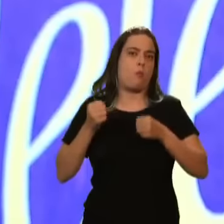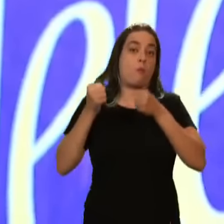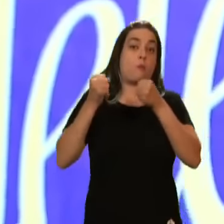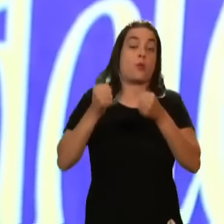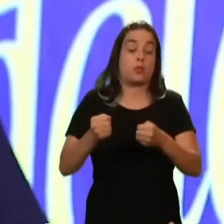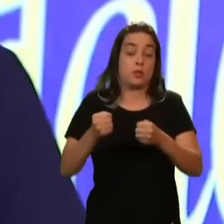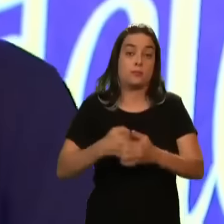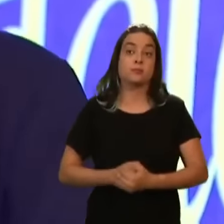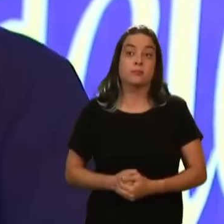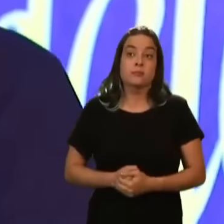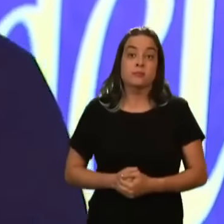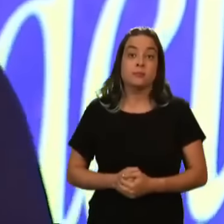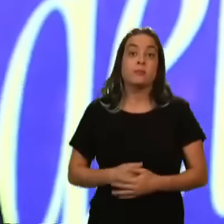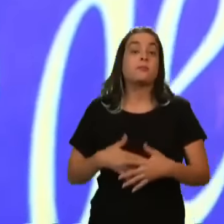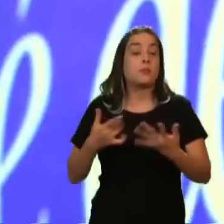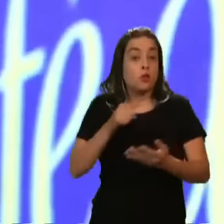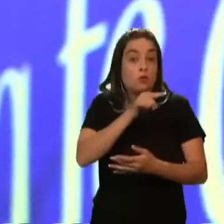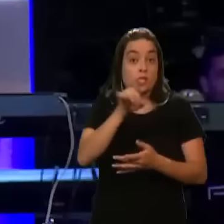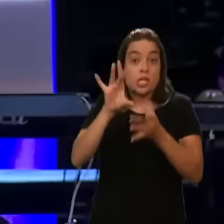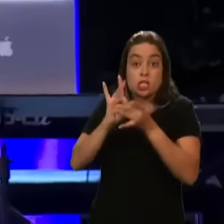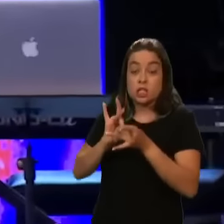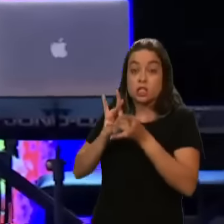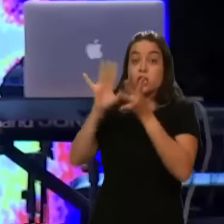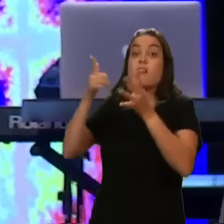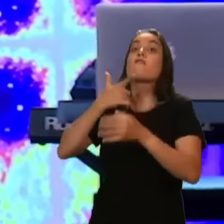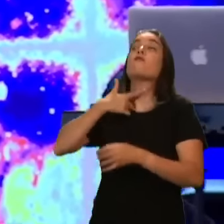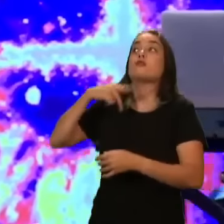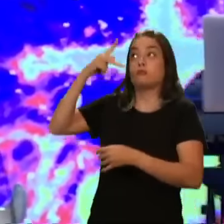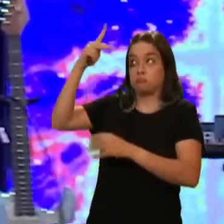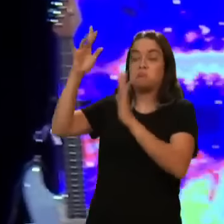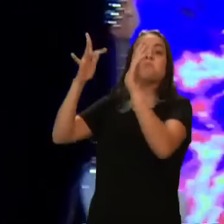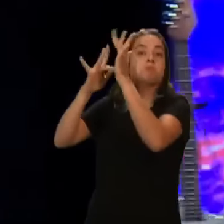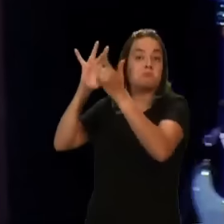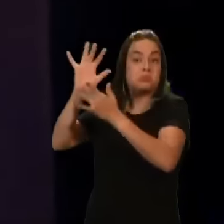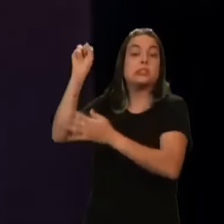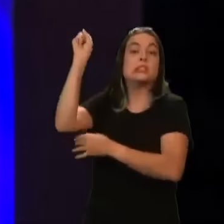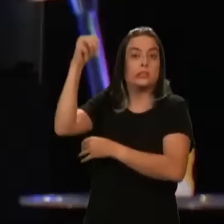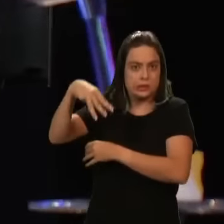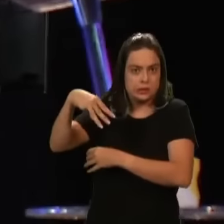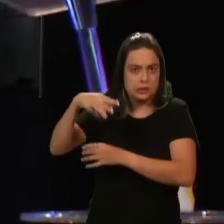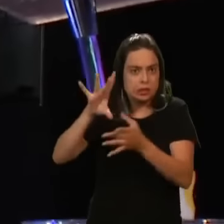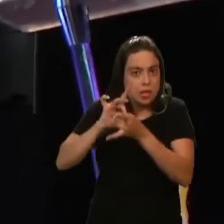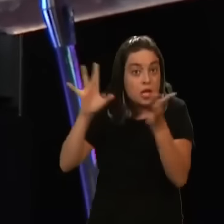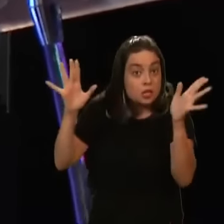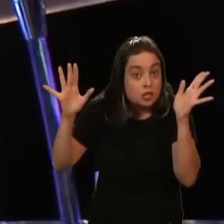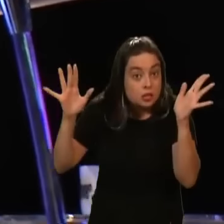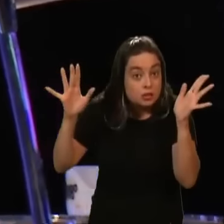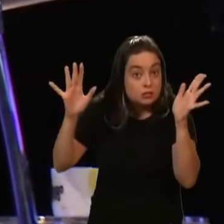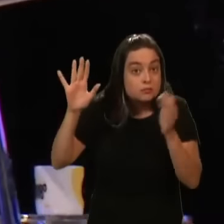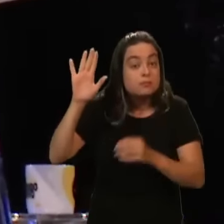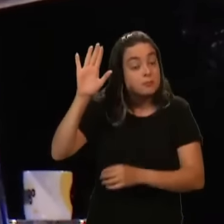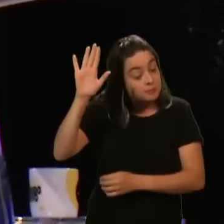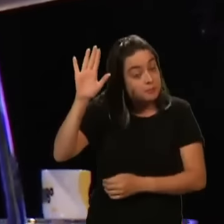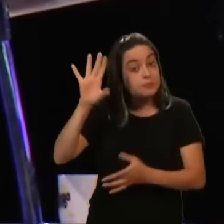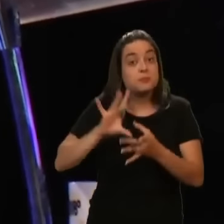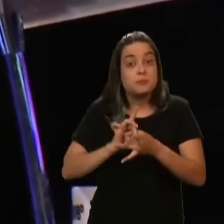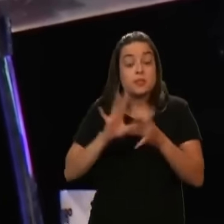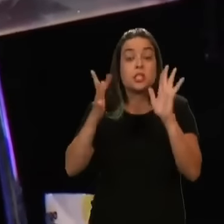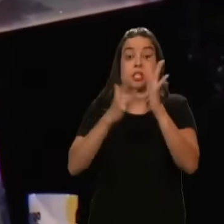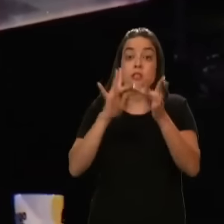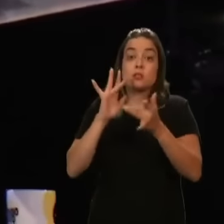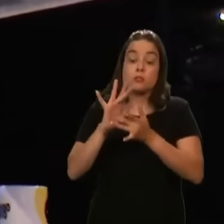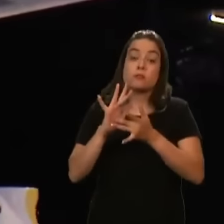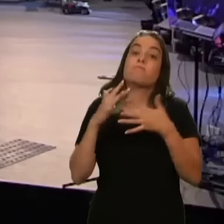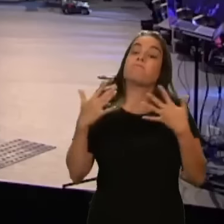Ou seja, você dá a Cristo a liberdade dele fazer o que ele quiser na sua vida. Você dá a ele essa liberdade hoje? Dá a ele essa